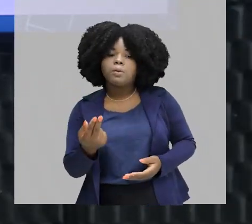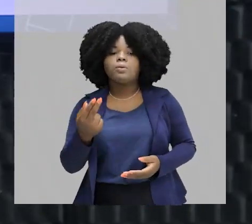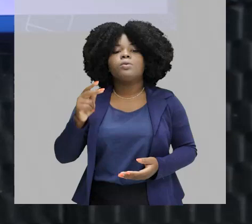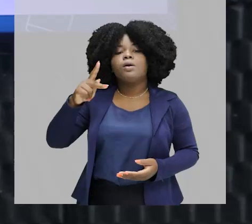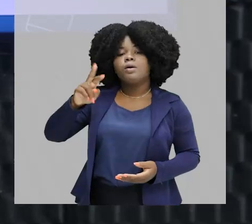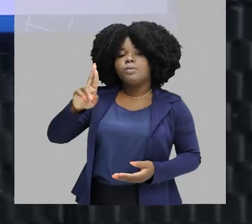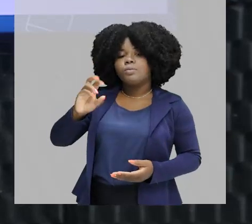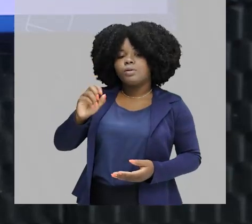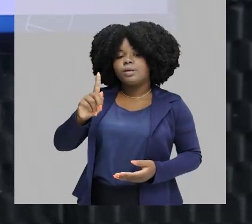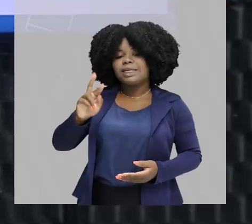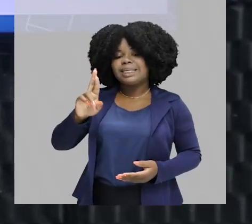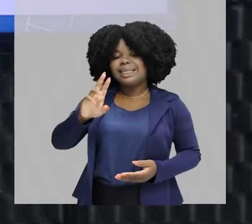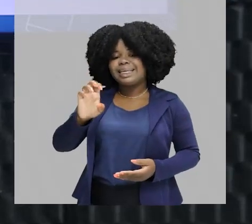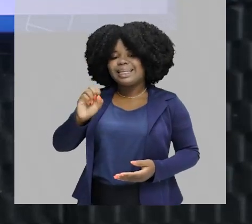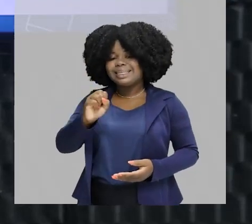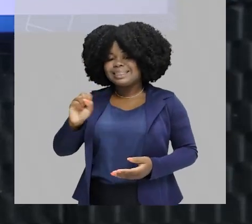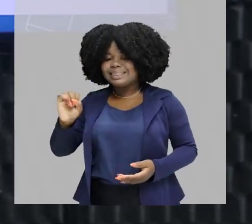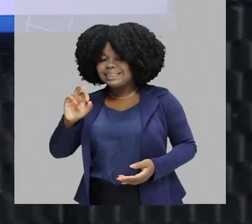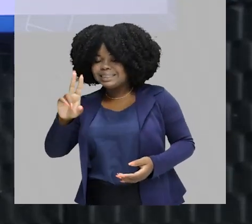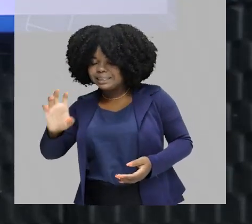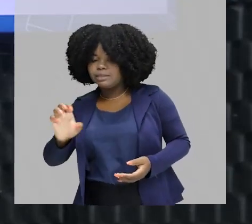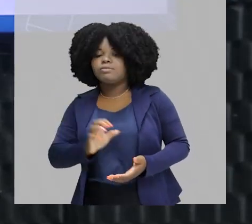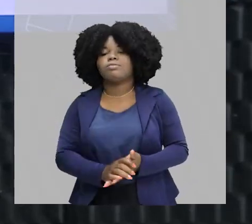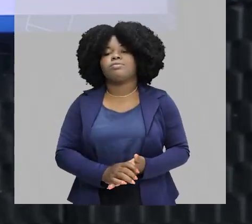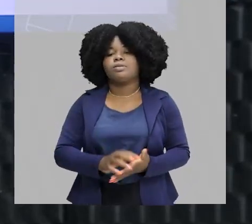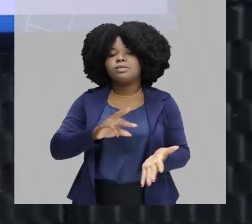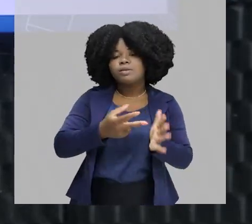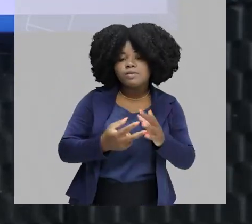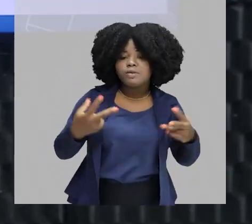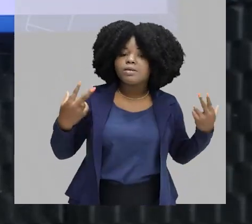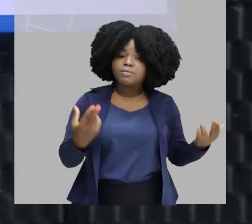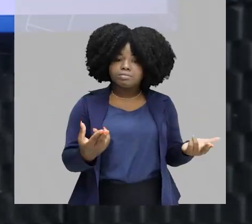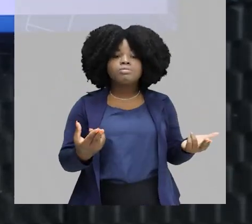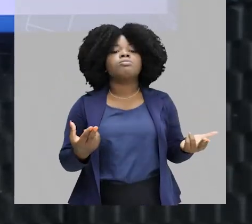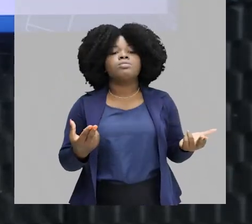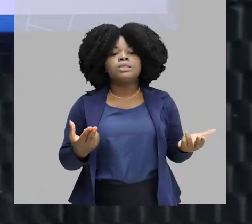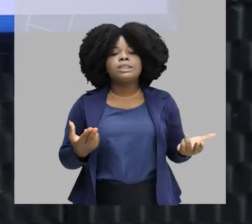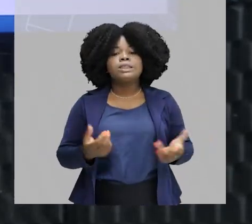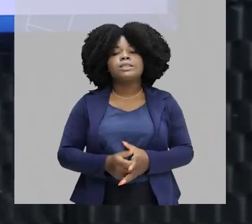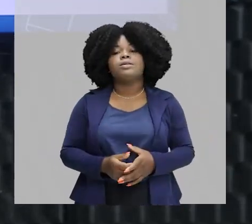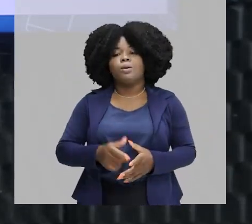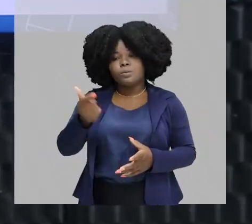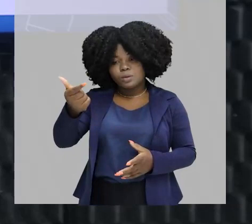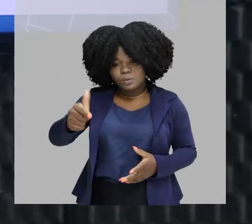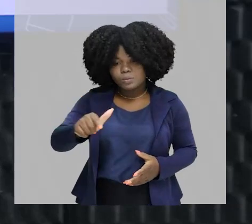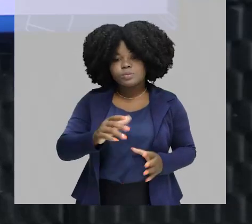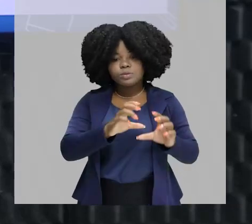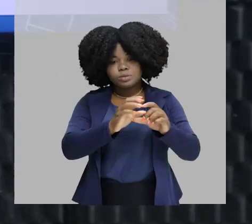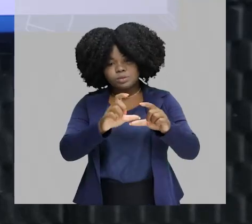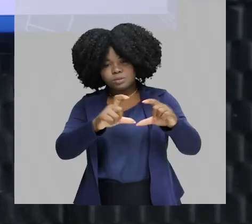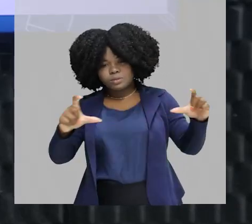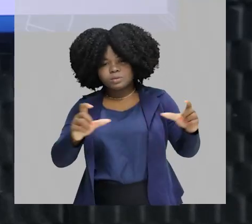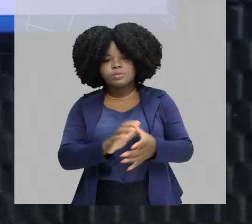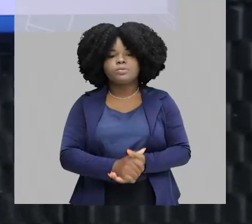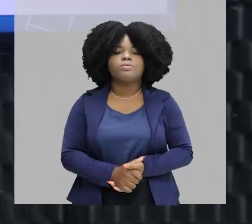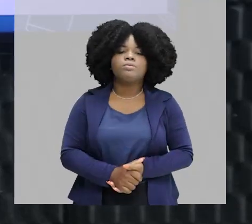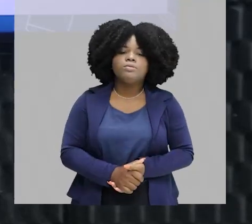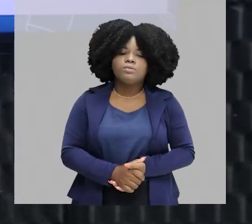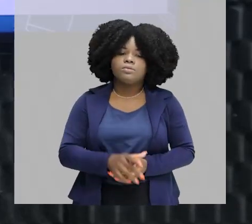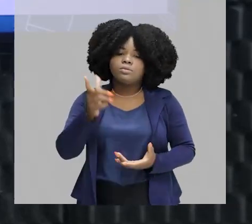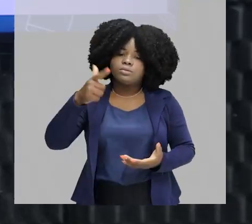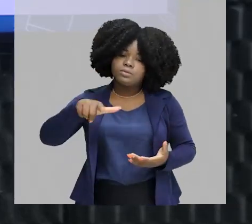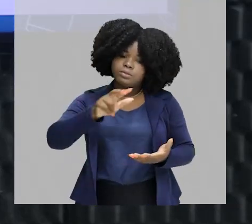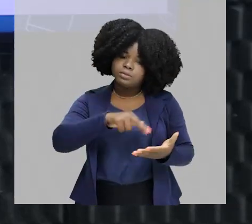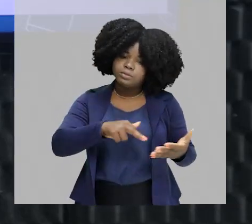a mesma coisa, ação que está em andamento. It's a verbal tense which express